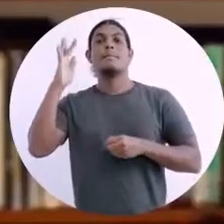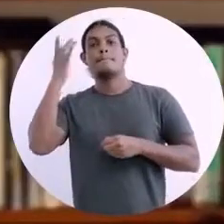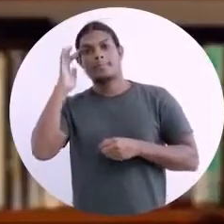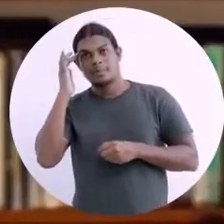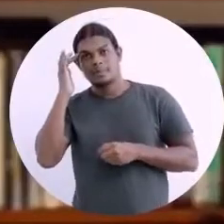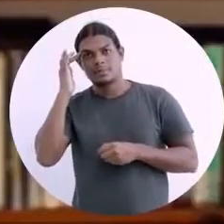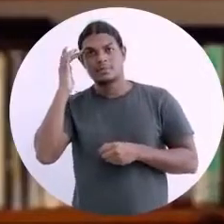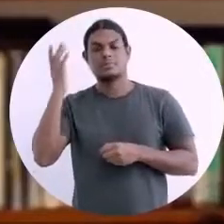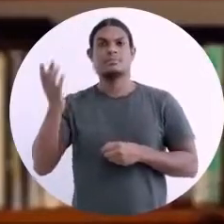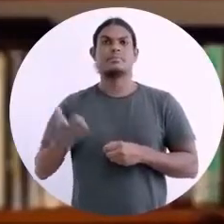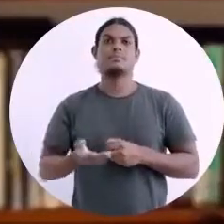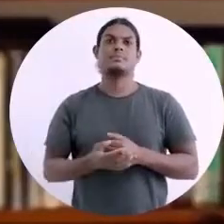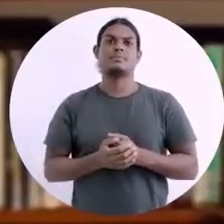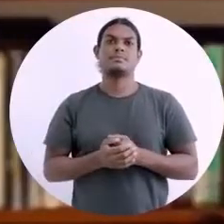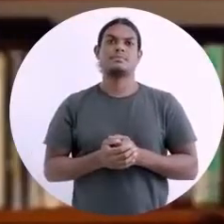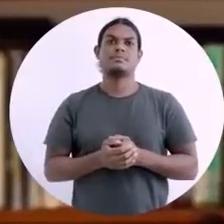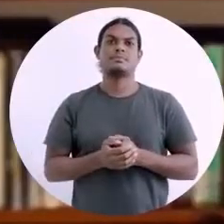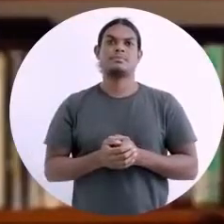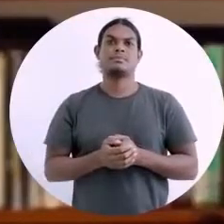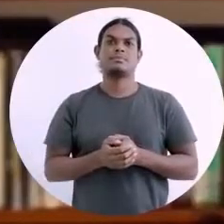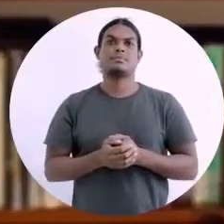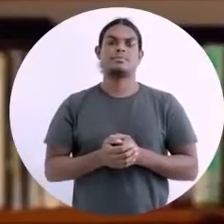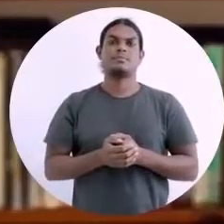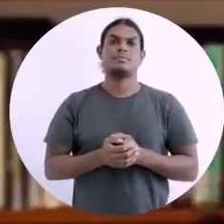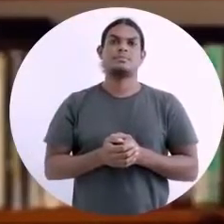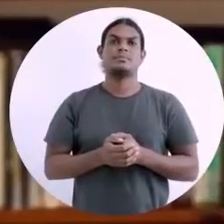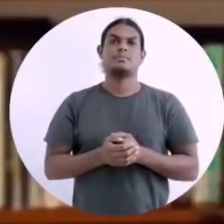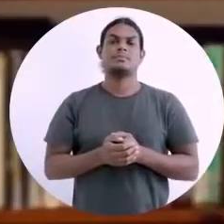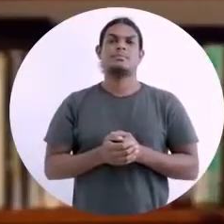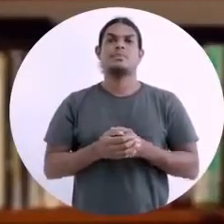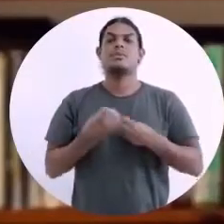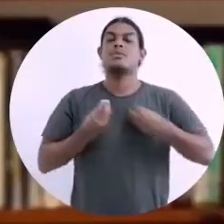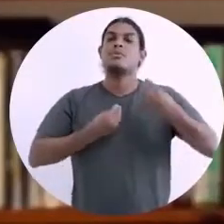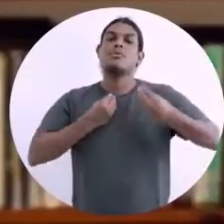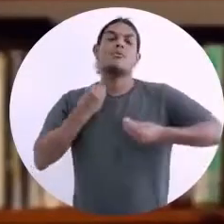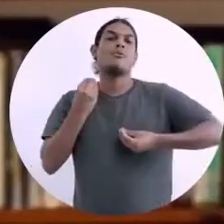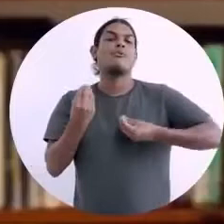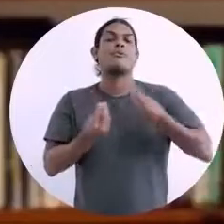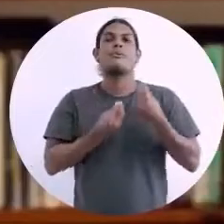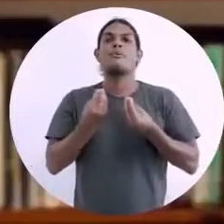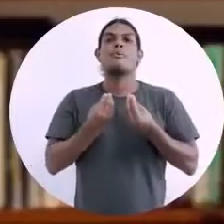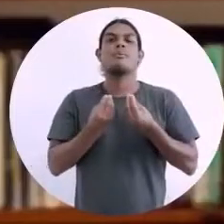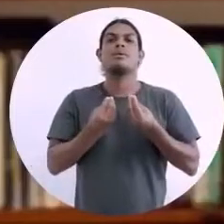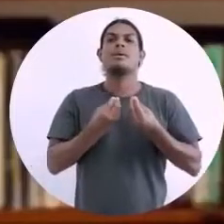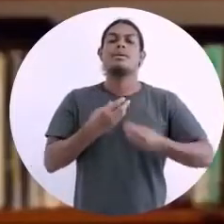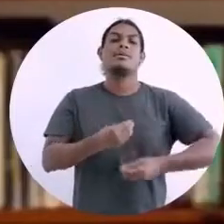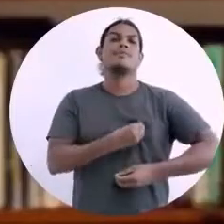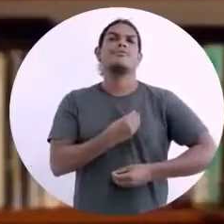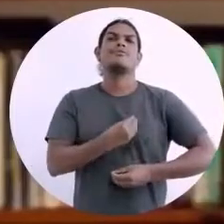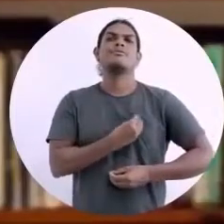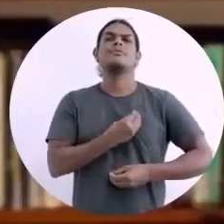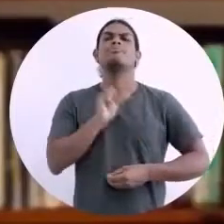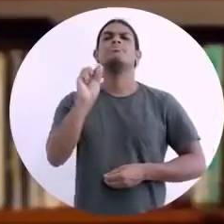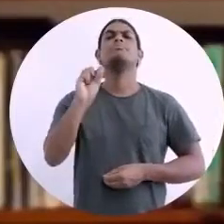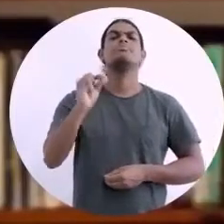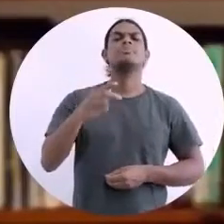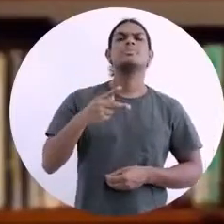homem e ele começa a se perguntar de onde ele vem, quem ele é. Isso são